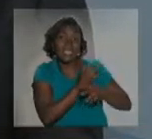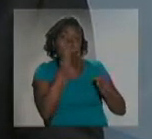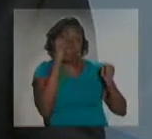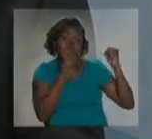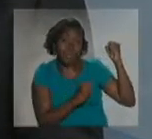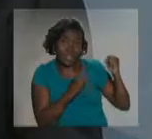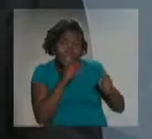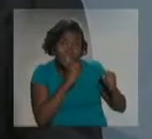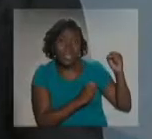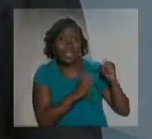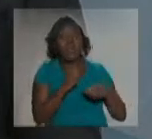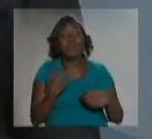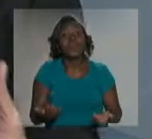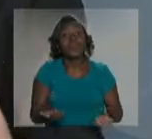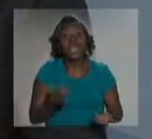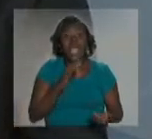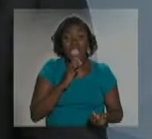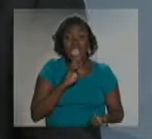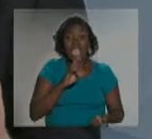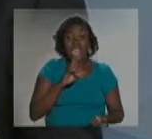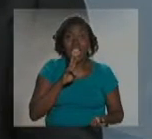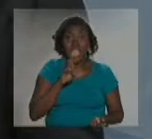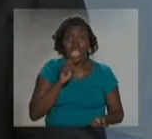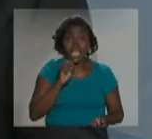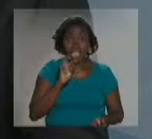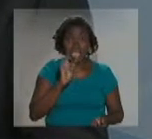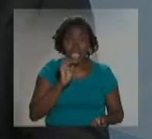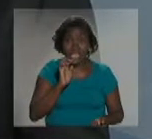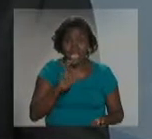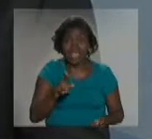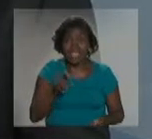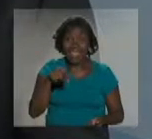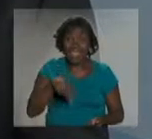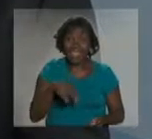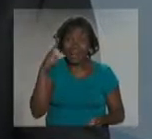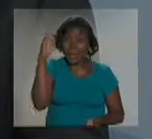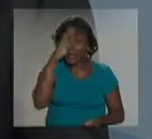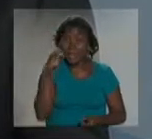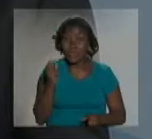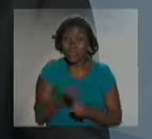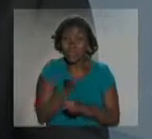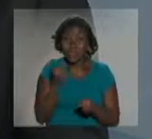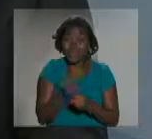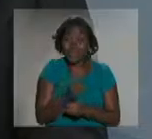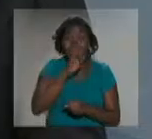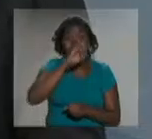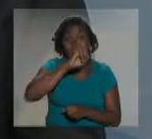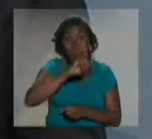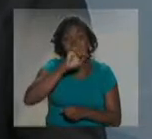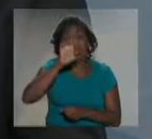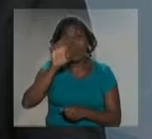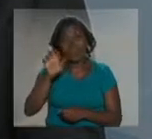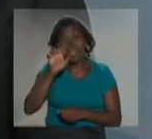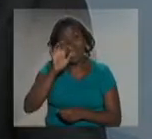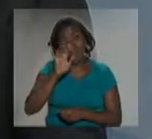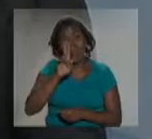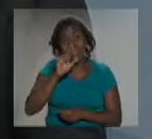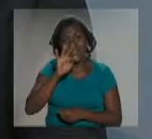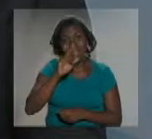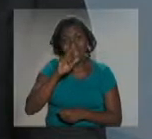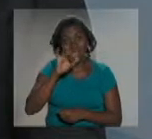conceitos assim, voltados para cluster, ou aqui no Brasil, também citado, foi um conceito construído pelo Instituto de Economia da UFRJ, que é o